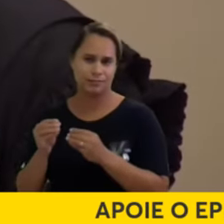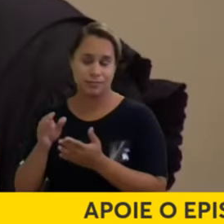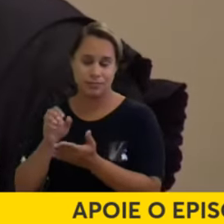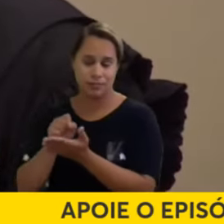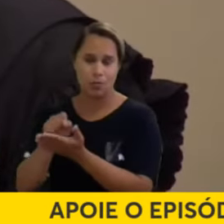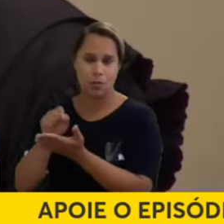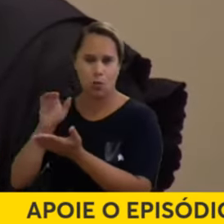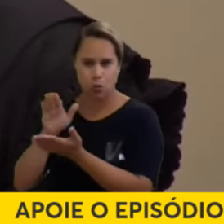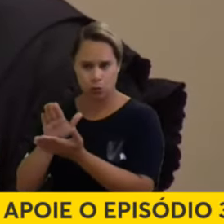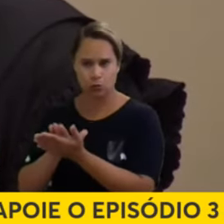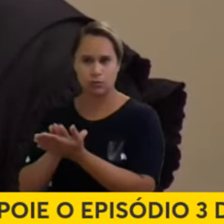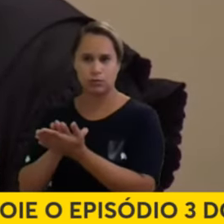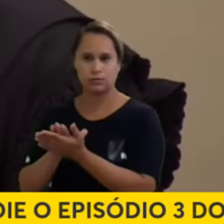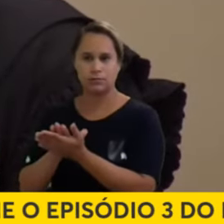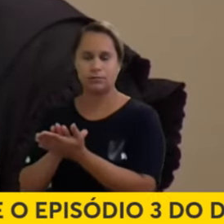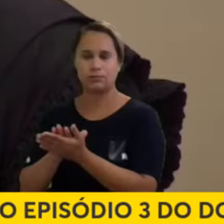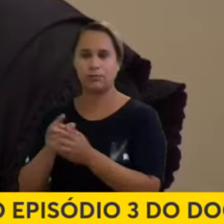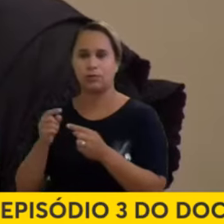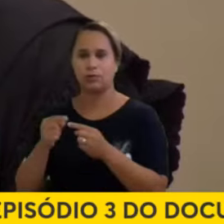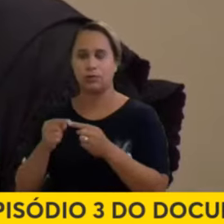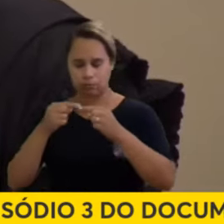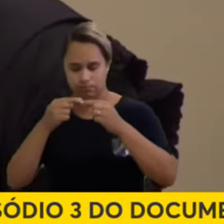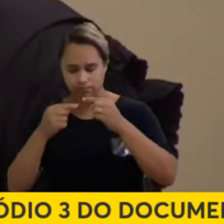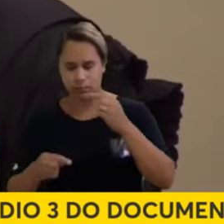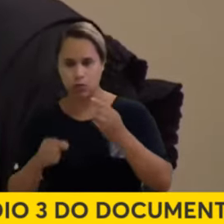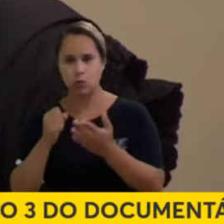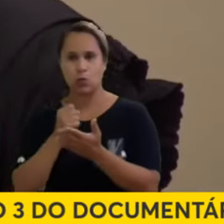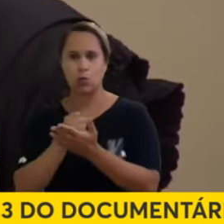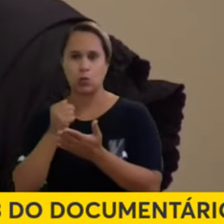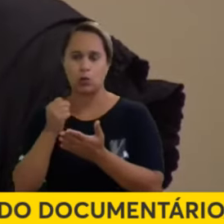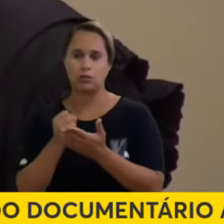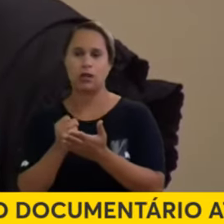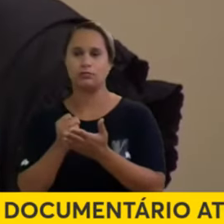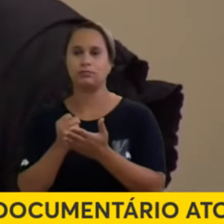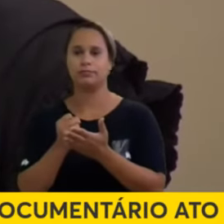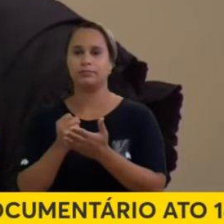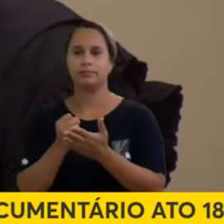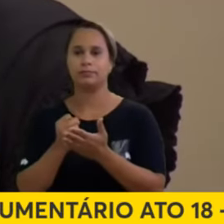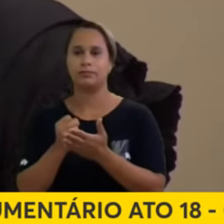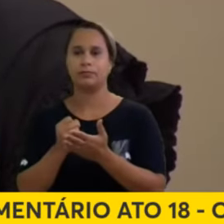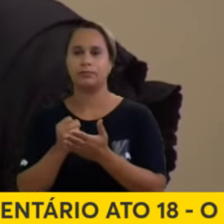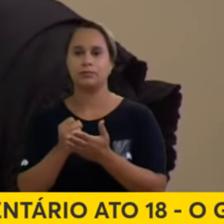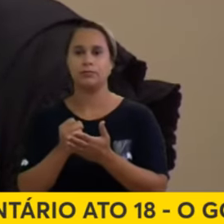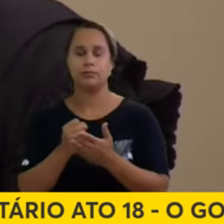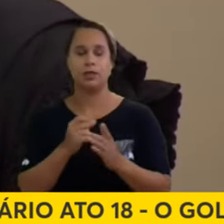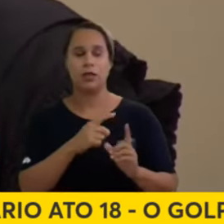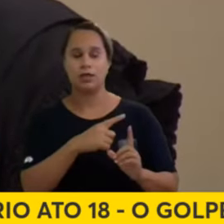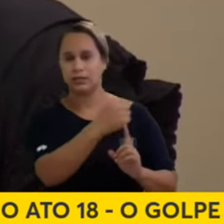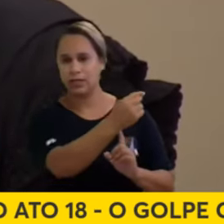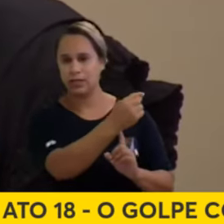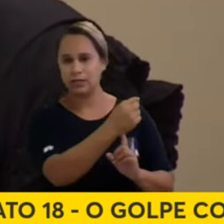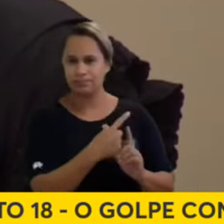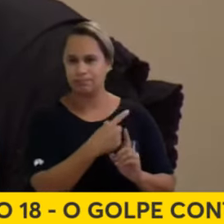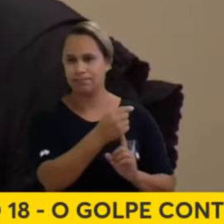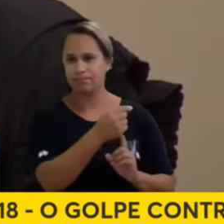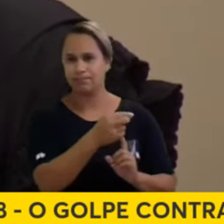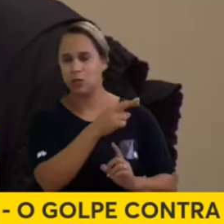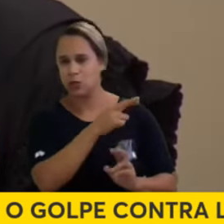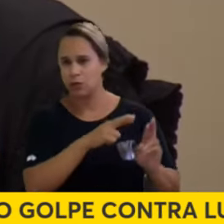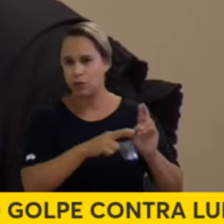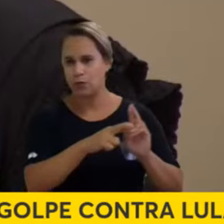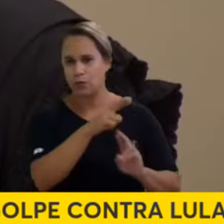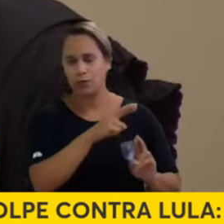cujo cujo contrato principal deixou de ser efetivado com a saída dos investigados do podemos logo não pode ser computado na